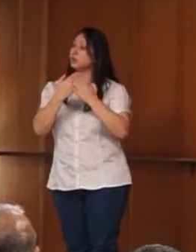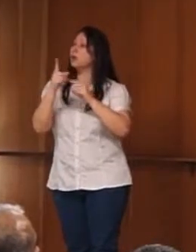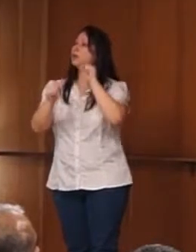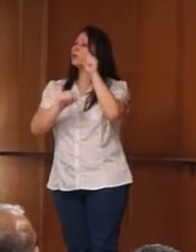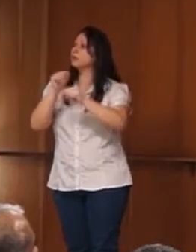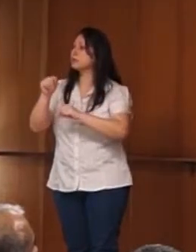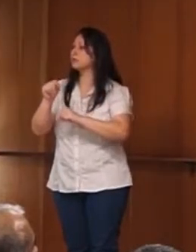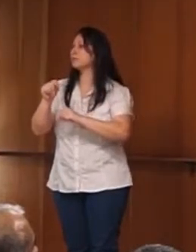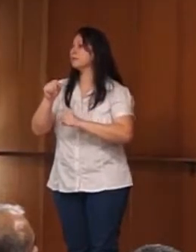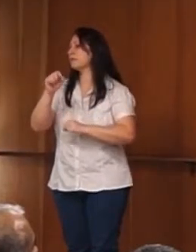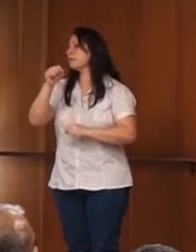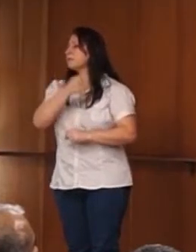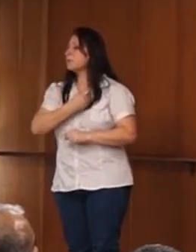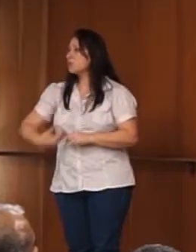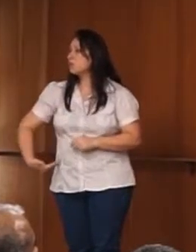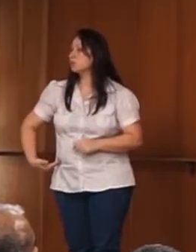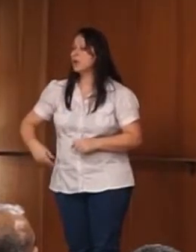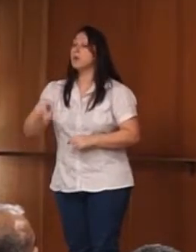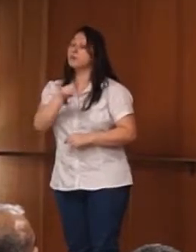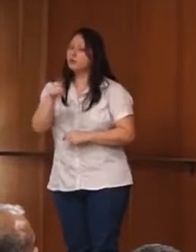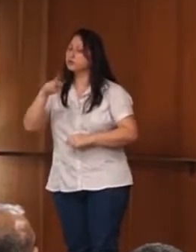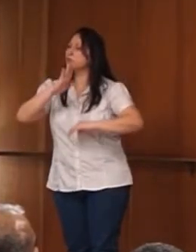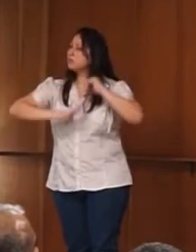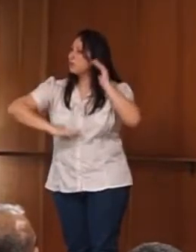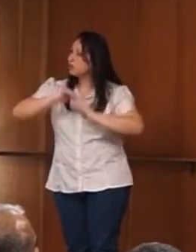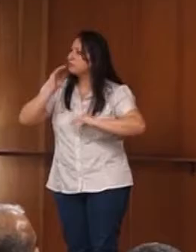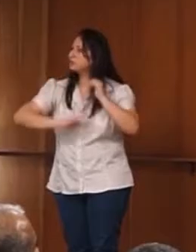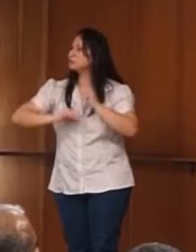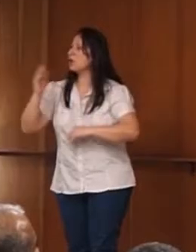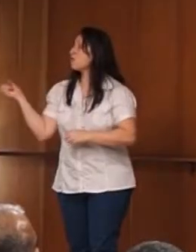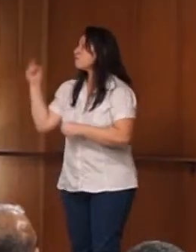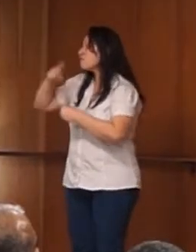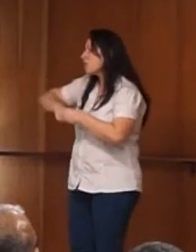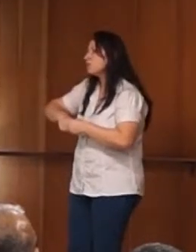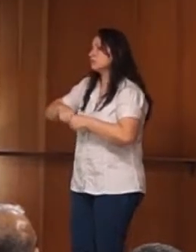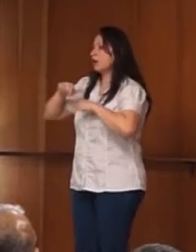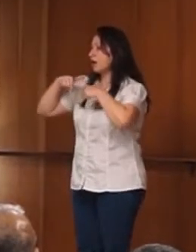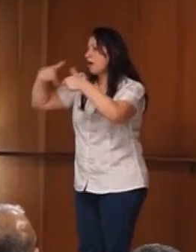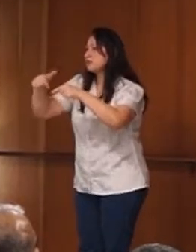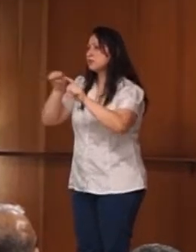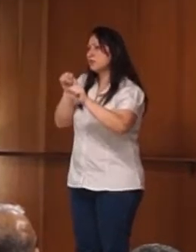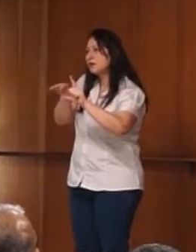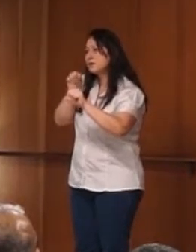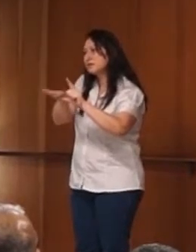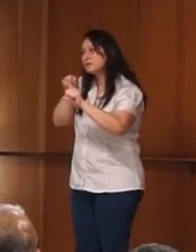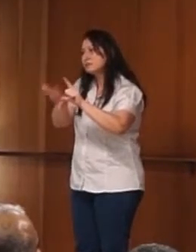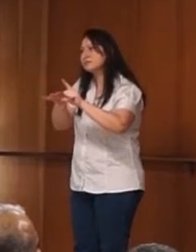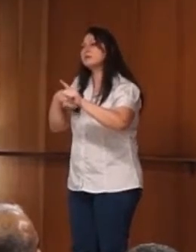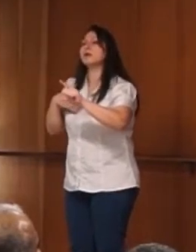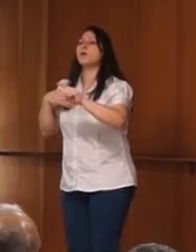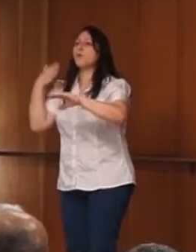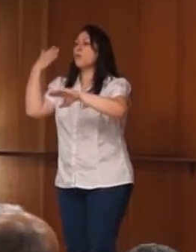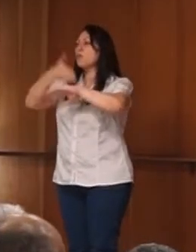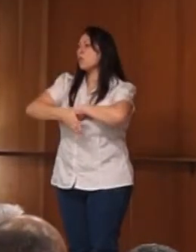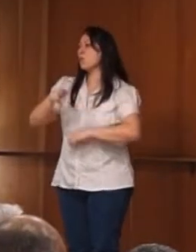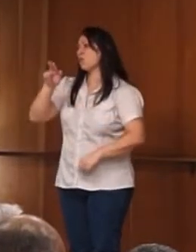quisessem voltar a estudar, voltar a fazer ou fazer suas licenciaturas na Federal Fluminense.